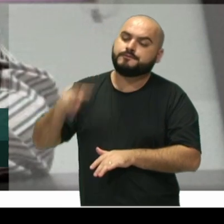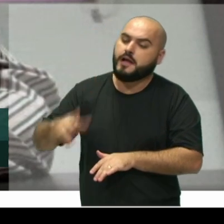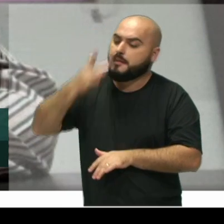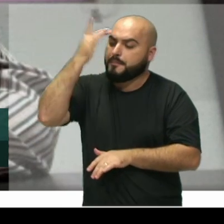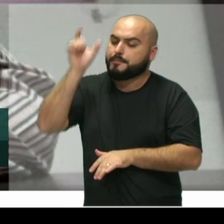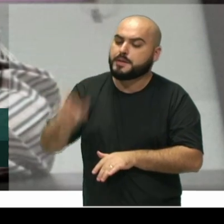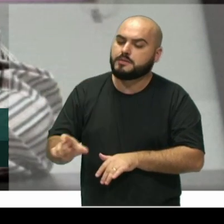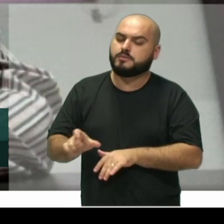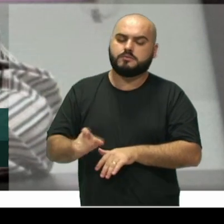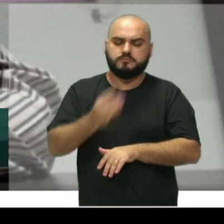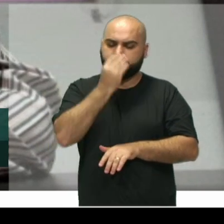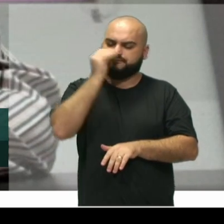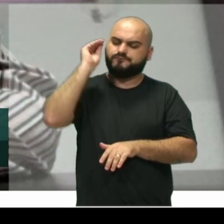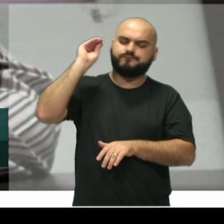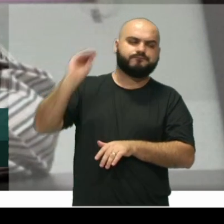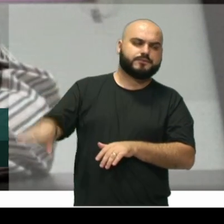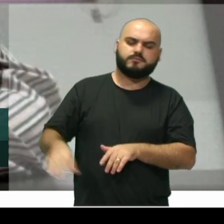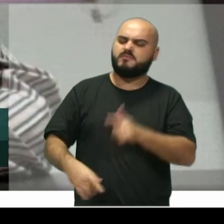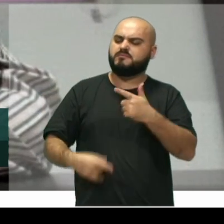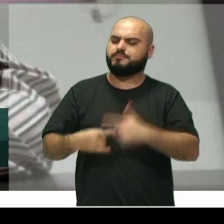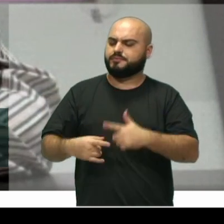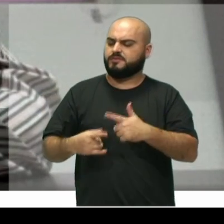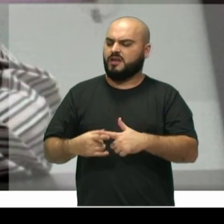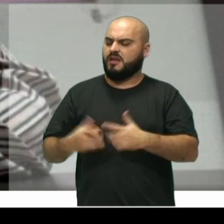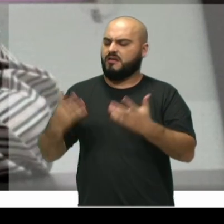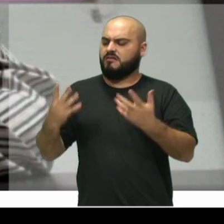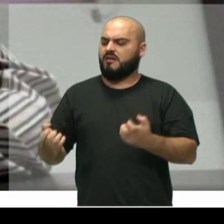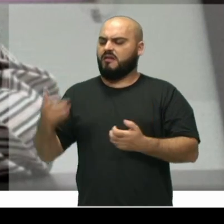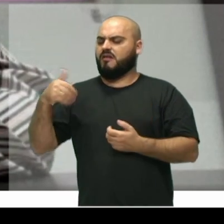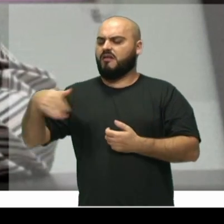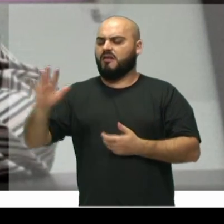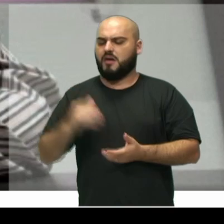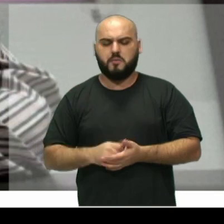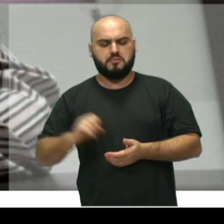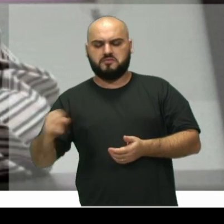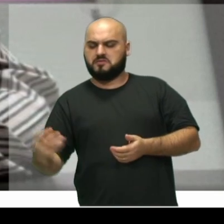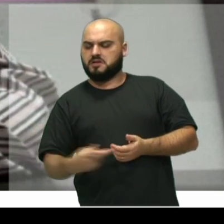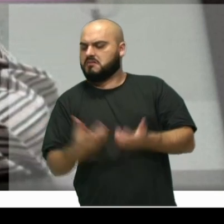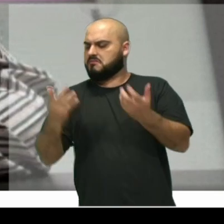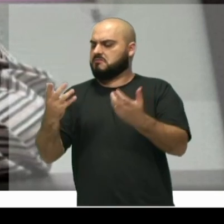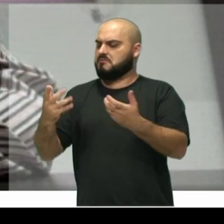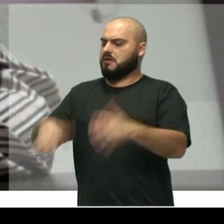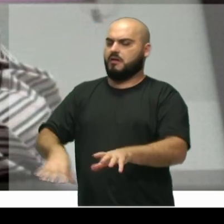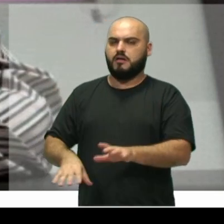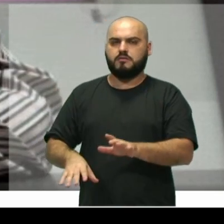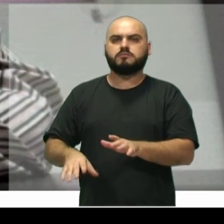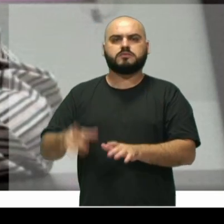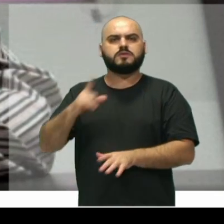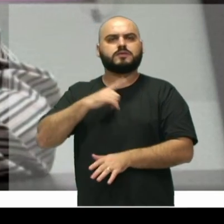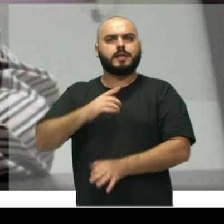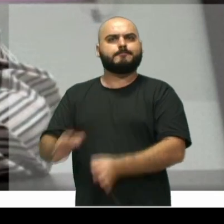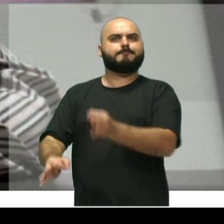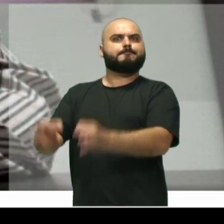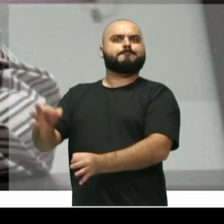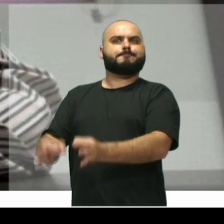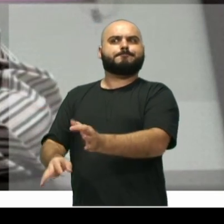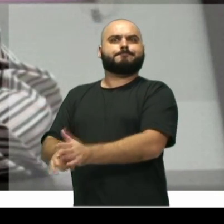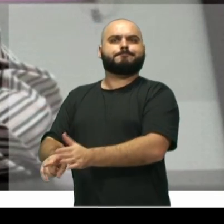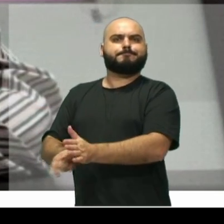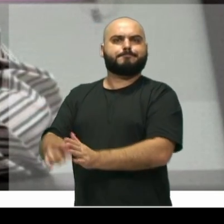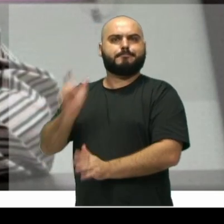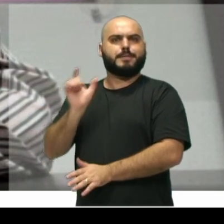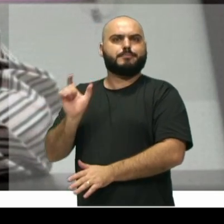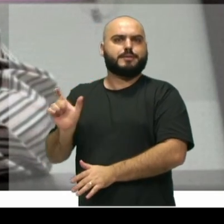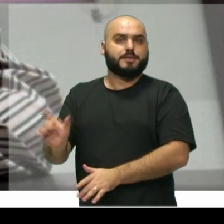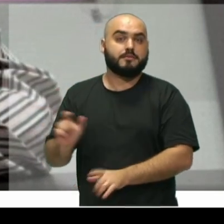não dão importância, né? Está lá porque quis, está lá porque não quis oportunidade, então tem muitos julgamentos, mas nós não podemos, enquanto